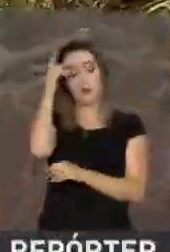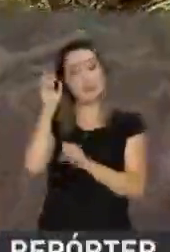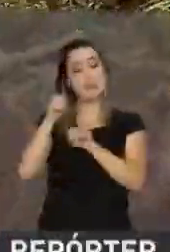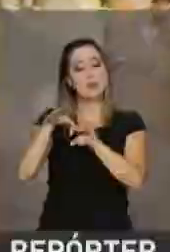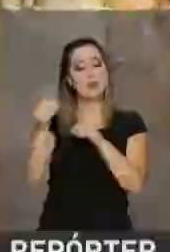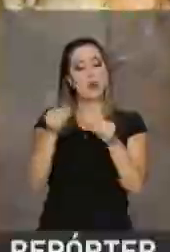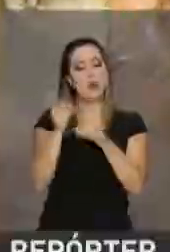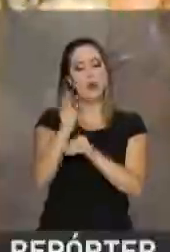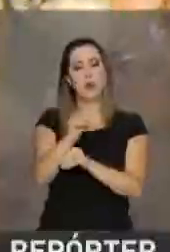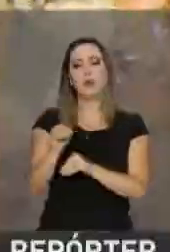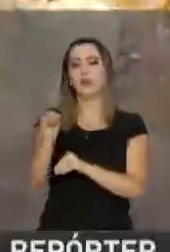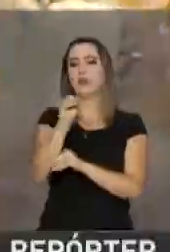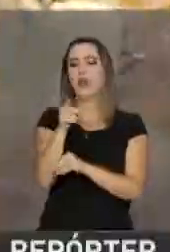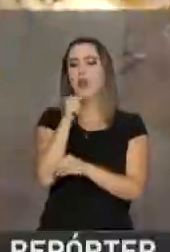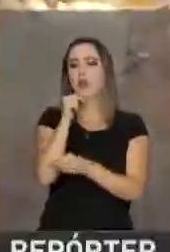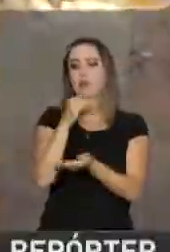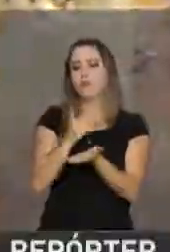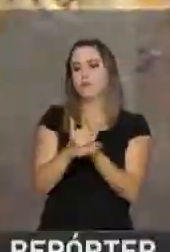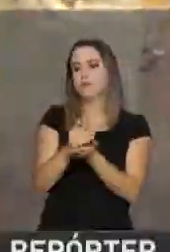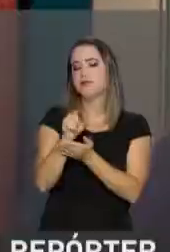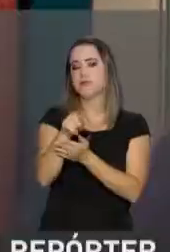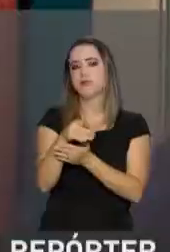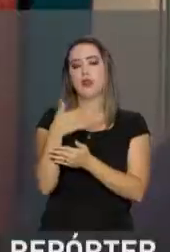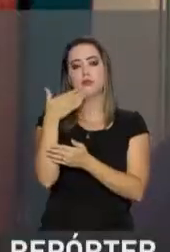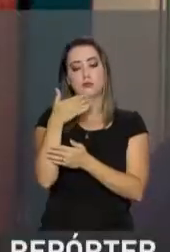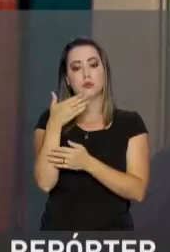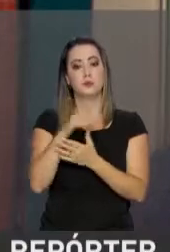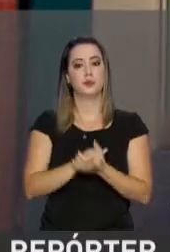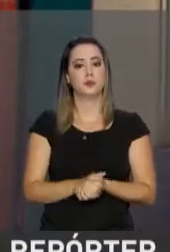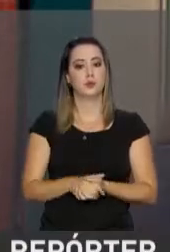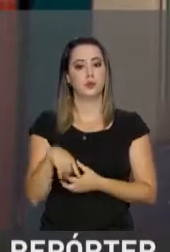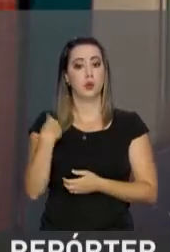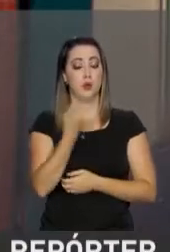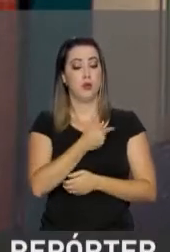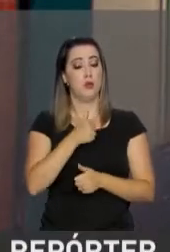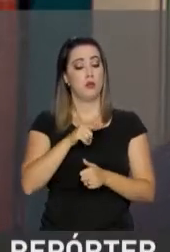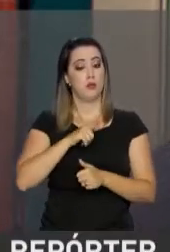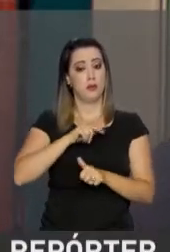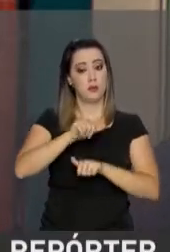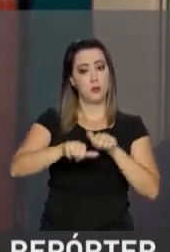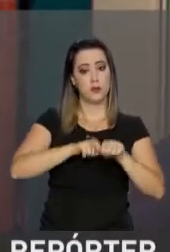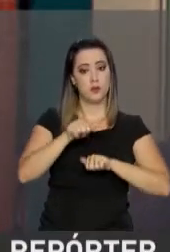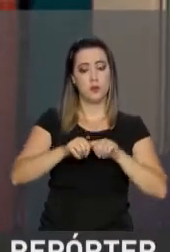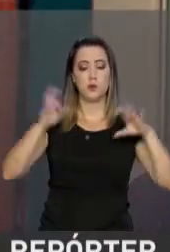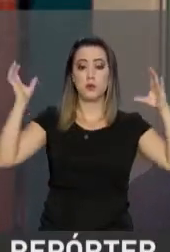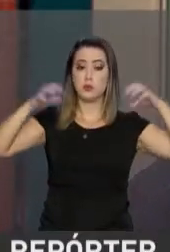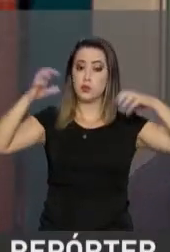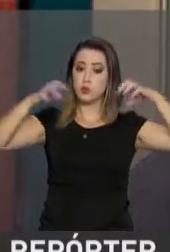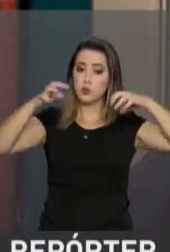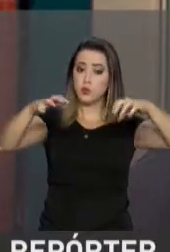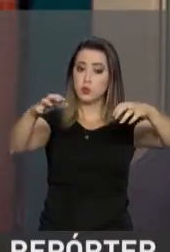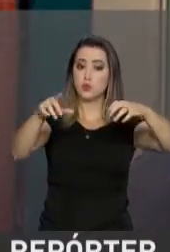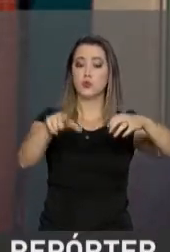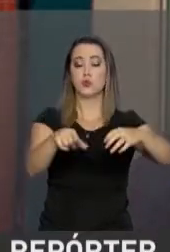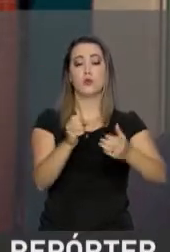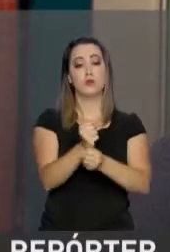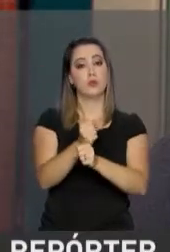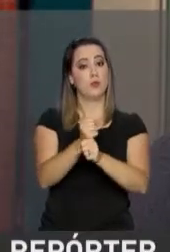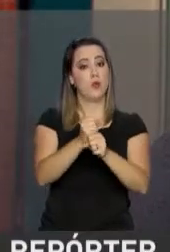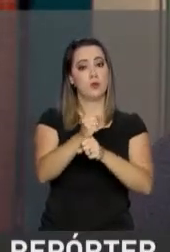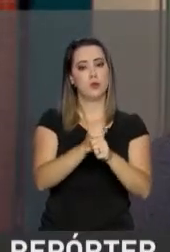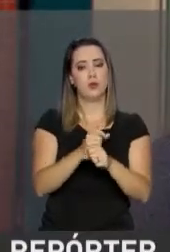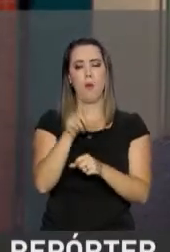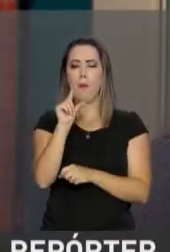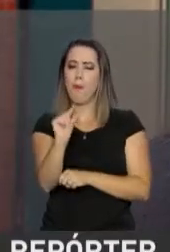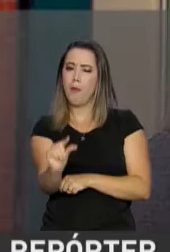conservarem recuperarem as fontes de água doce nós estamos tendo uma mudança no regime de chuvas nesses últimos anos tem chovido um